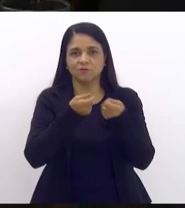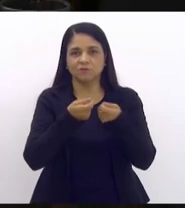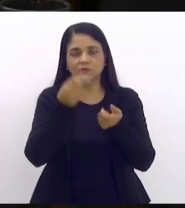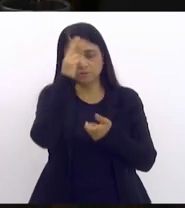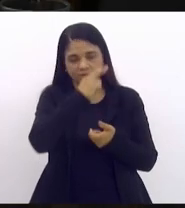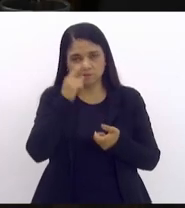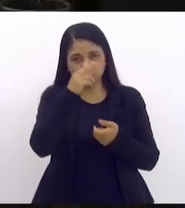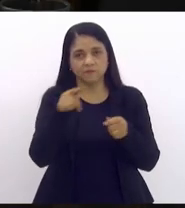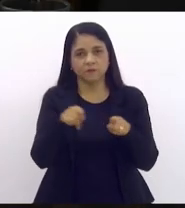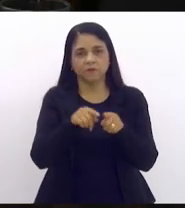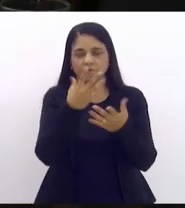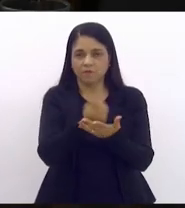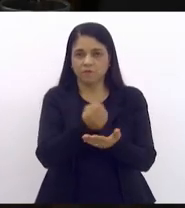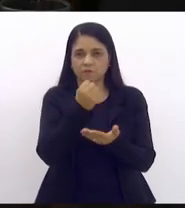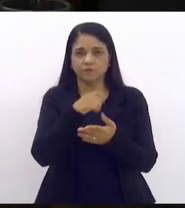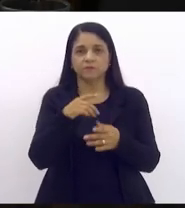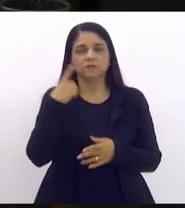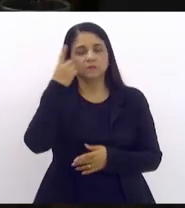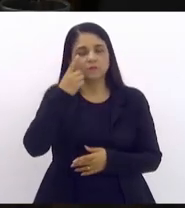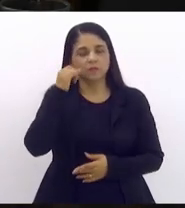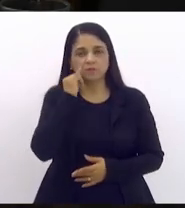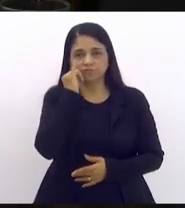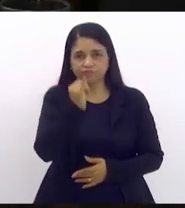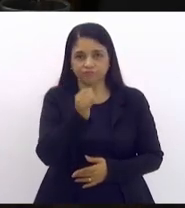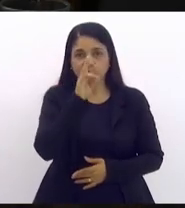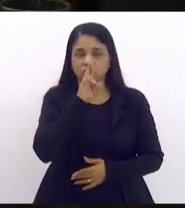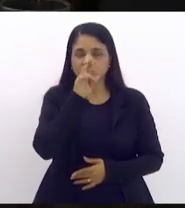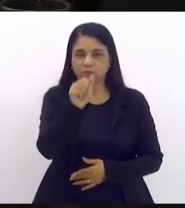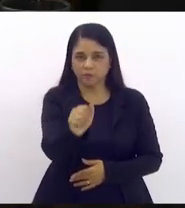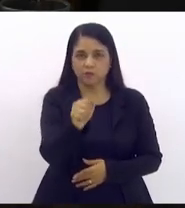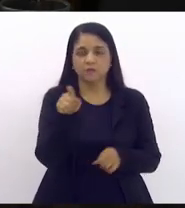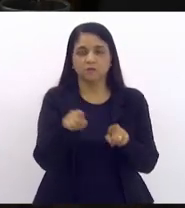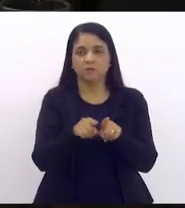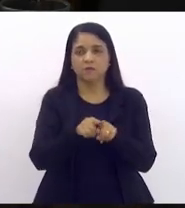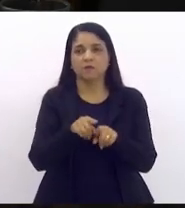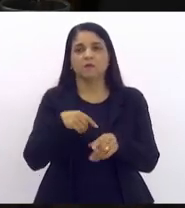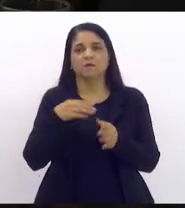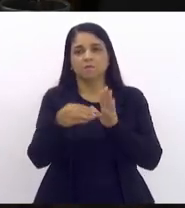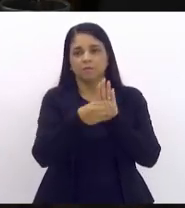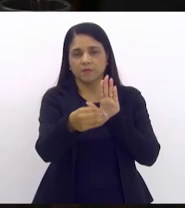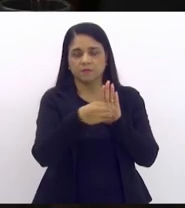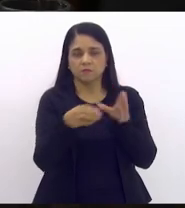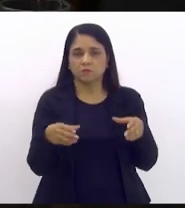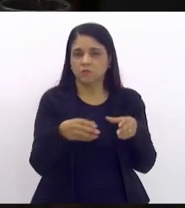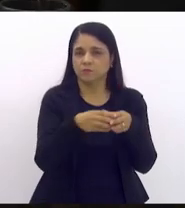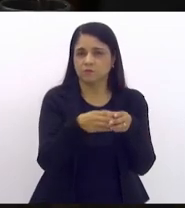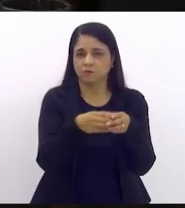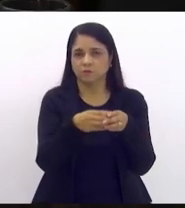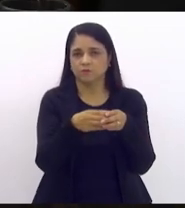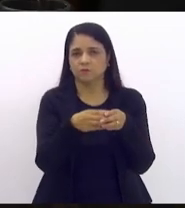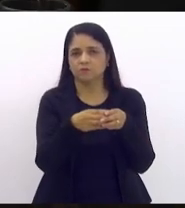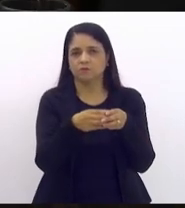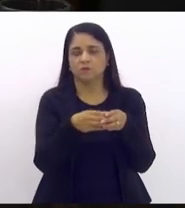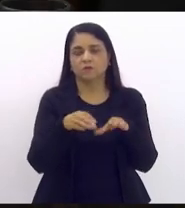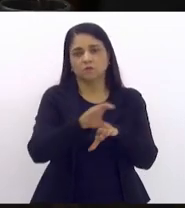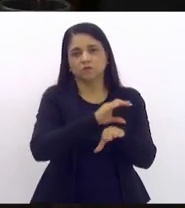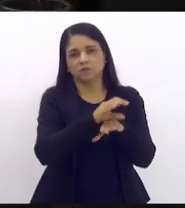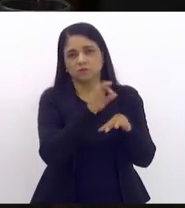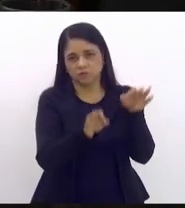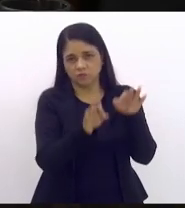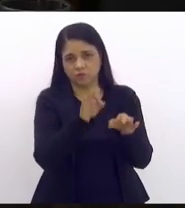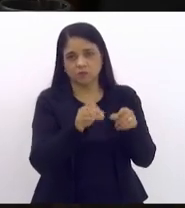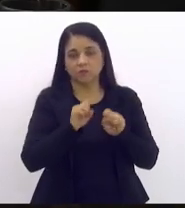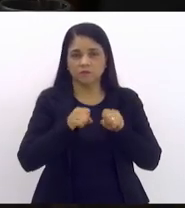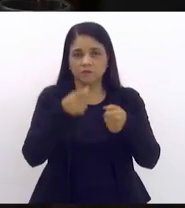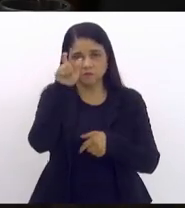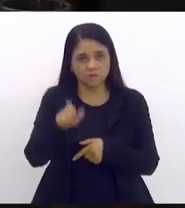deputado Rodrigo Amorim, Renata Souza, Rodrigo Amorim e Carlos Macedo. Pendente de pareceres das Comissões de Constituição e Justiça, Defesa